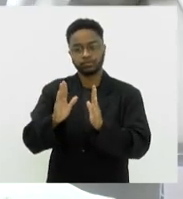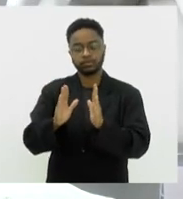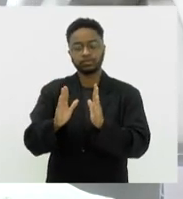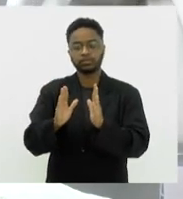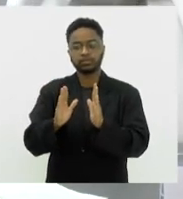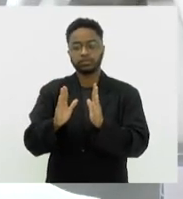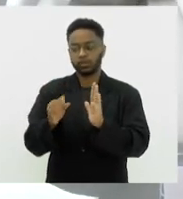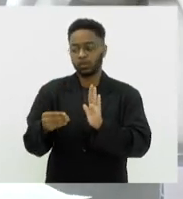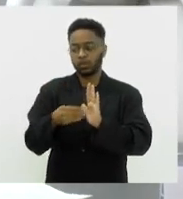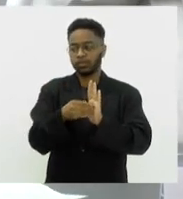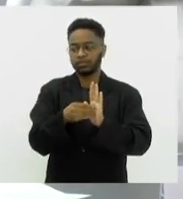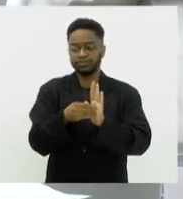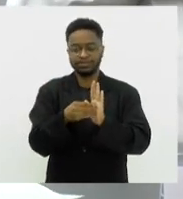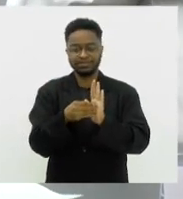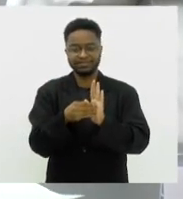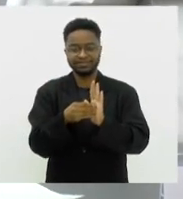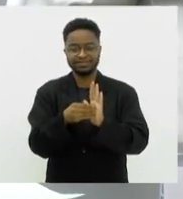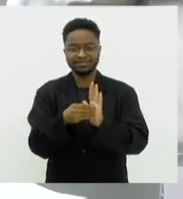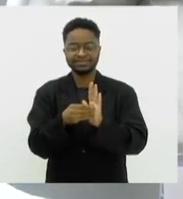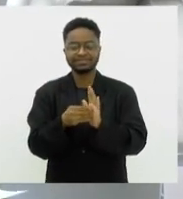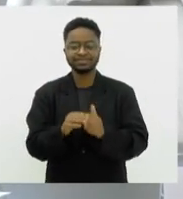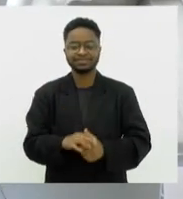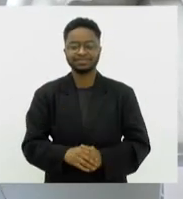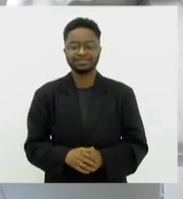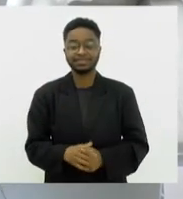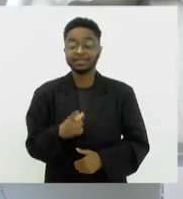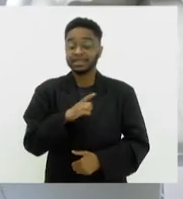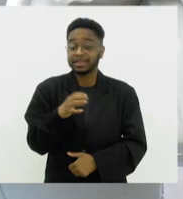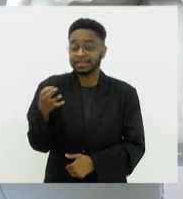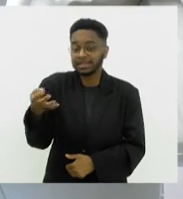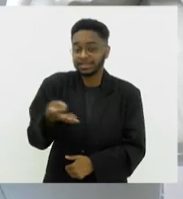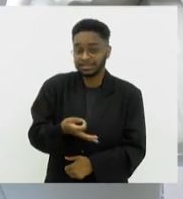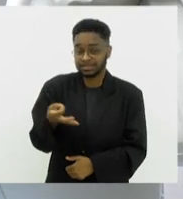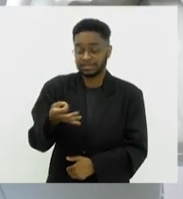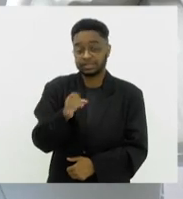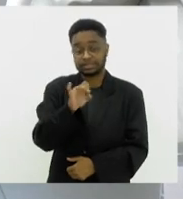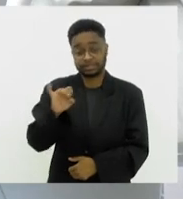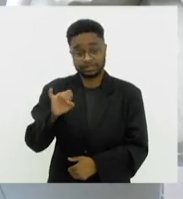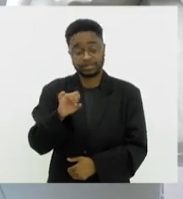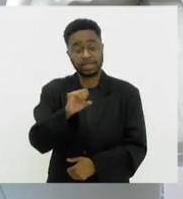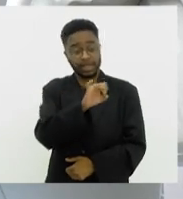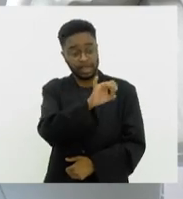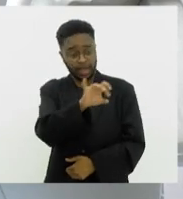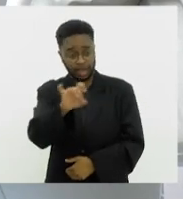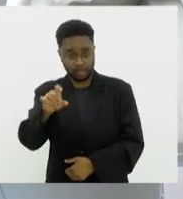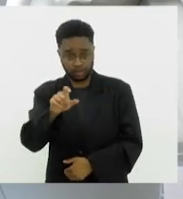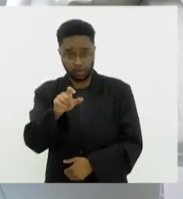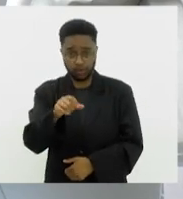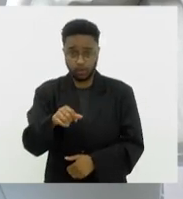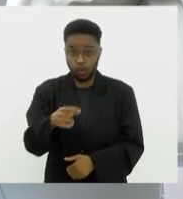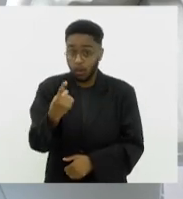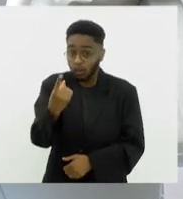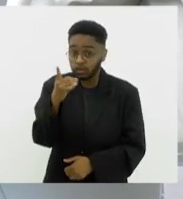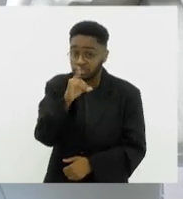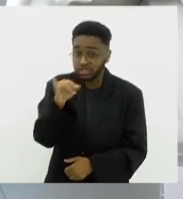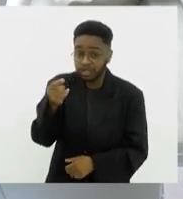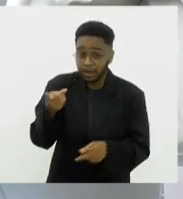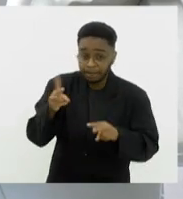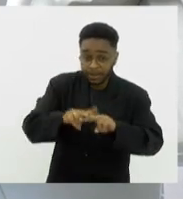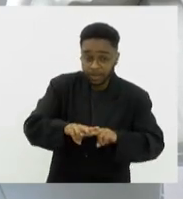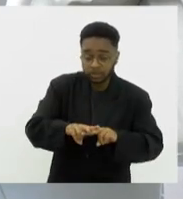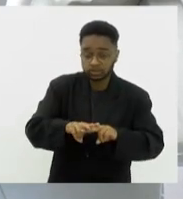colocada aprisionada eu tenho certeza que se cada um aqui ficar preso um dia o estado